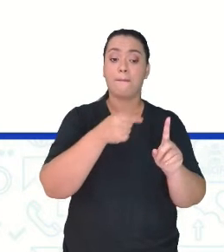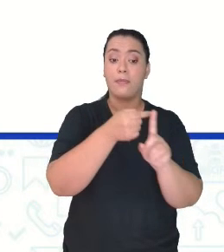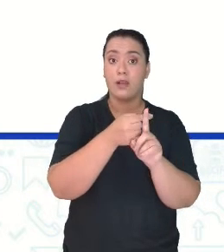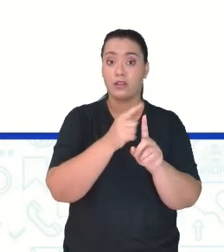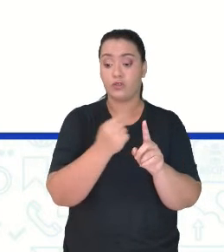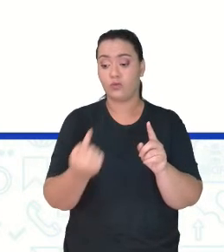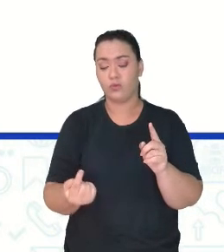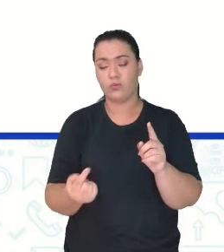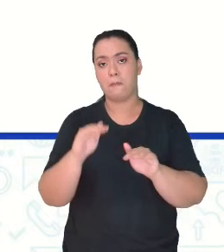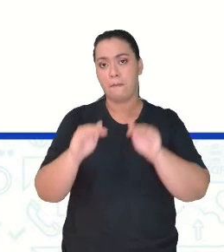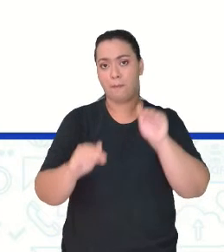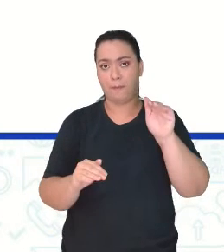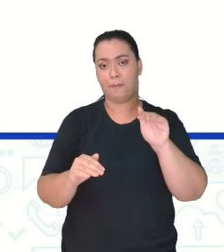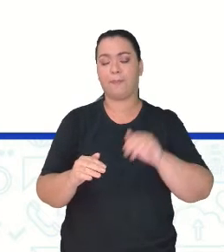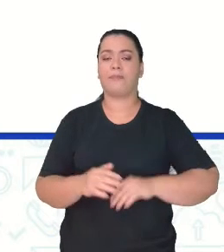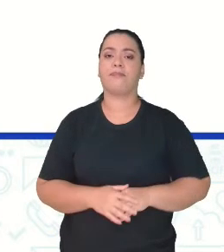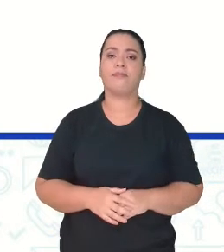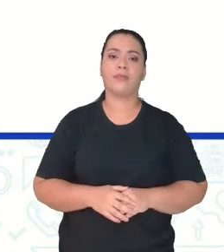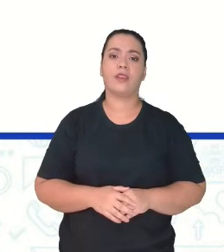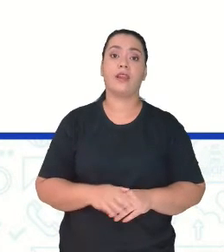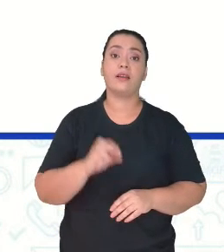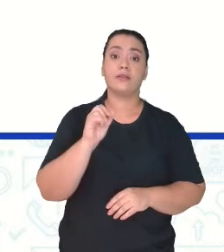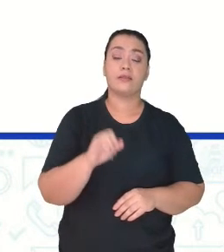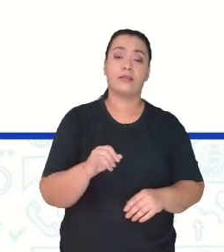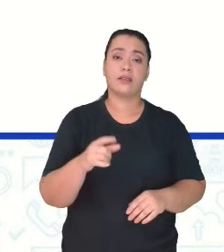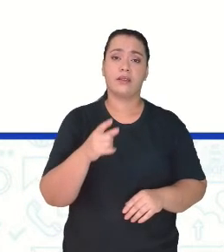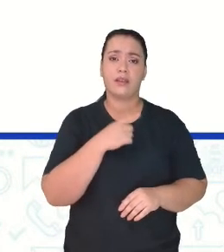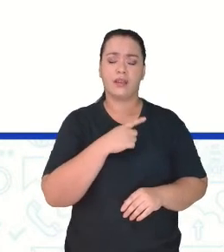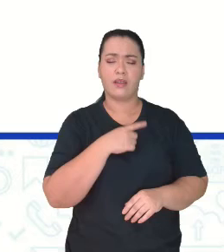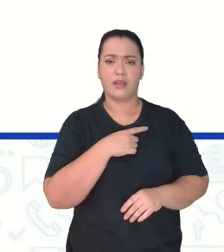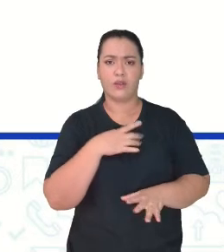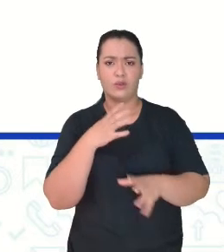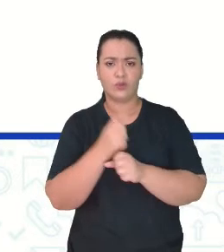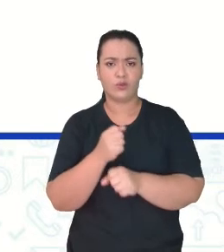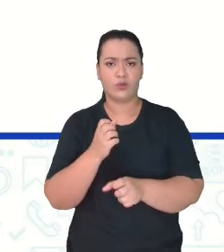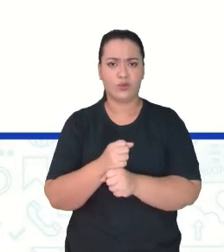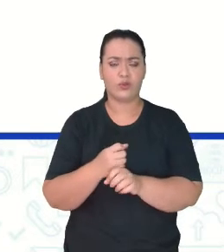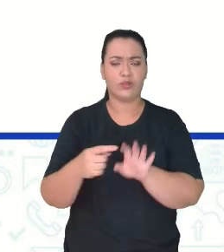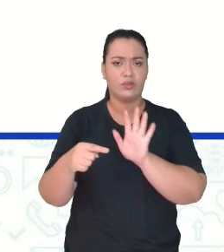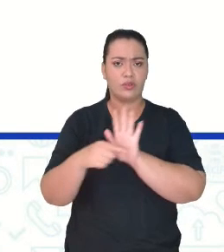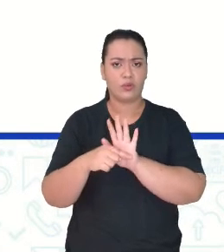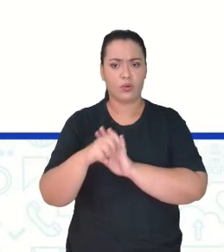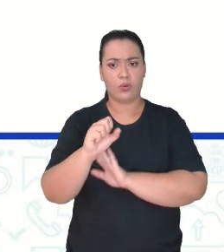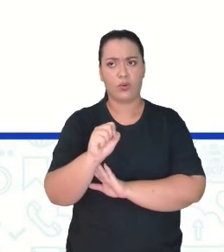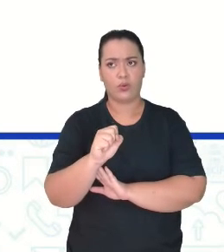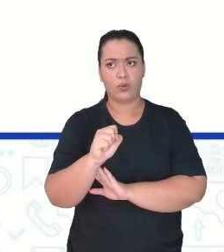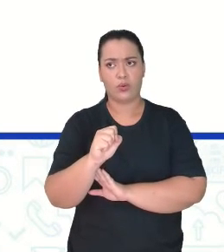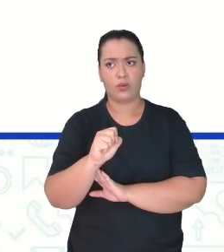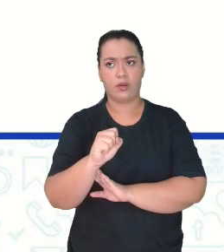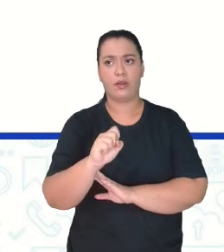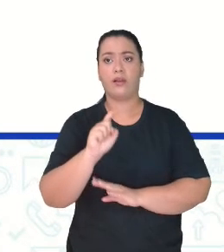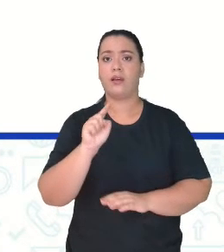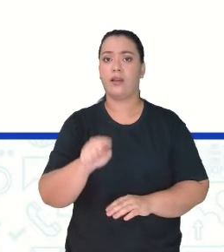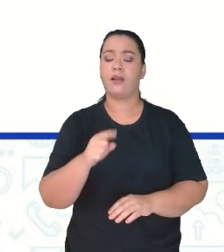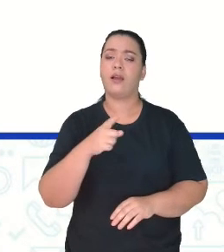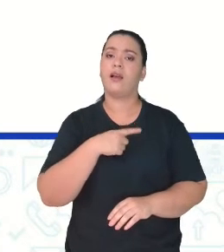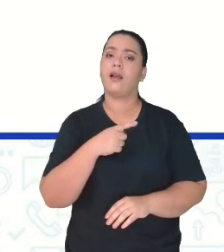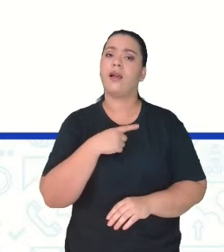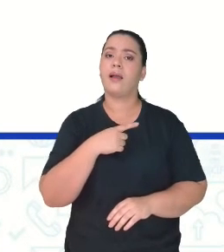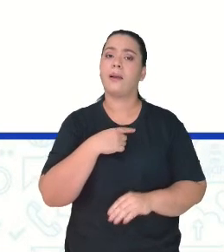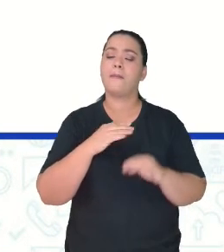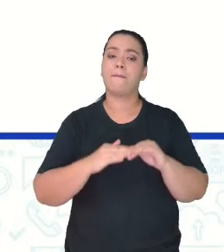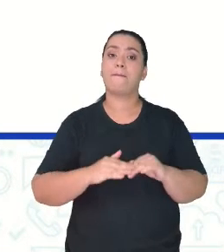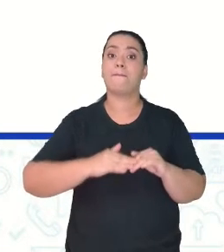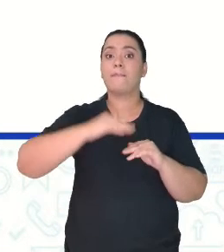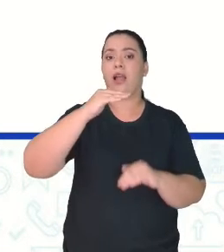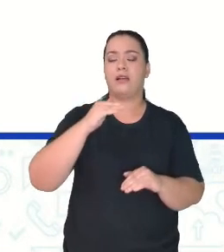que das outras. Belezinha? Então, se eu pego essa soma e subtraio por 8, que é esse excesso,